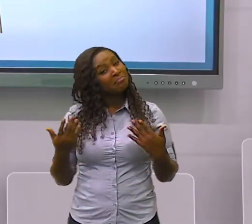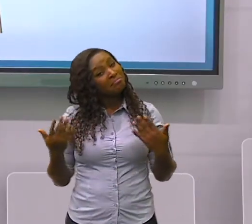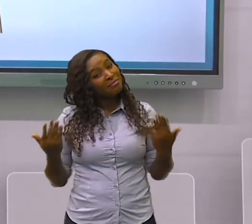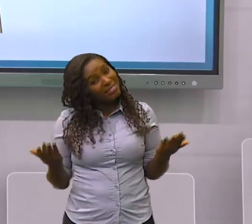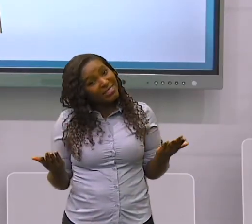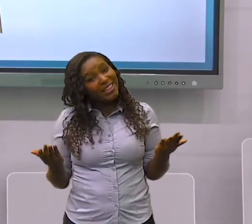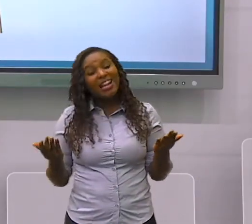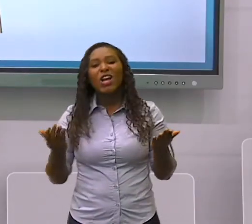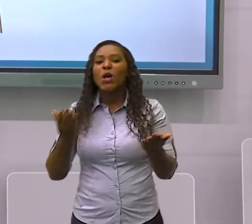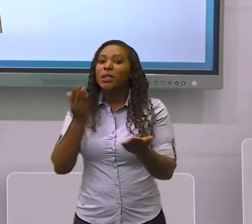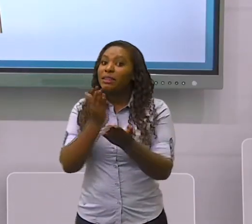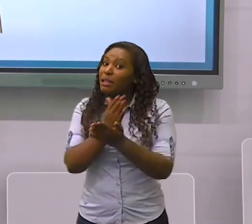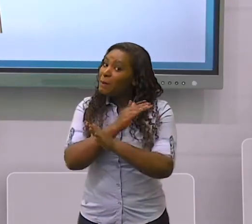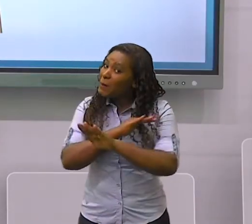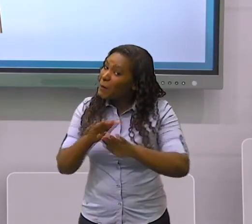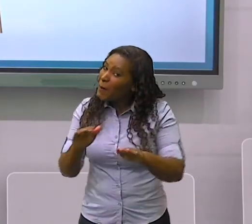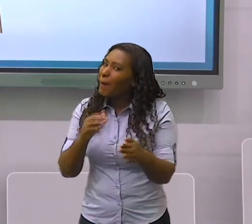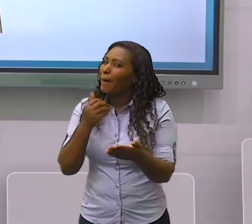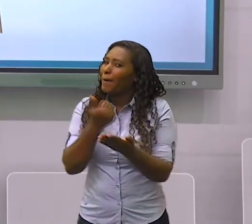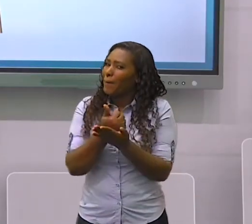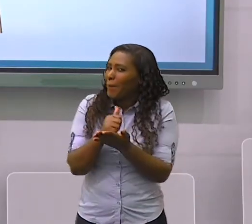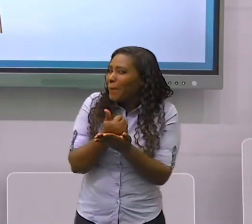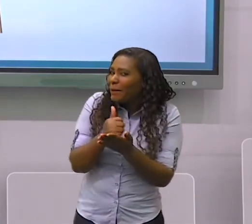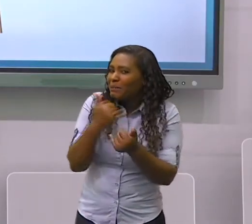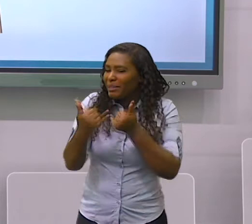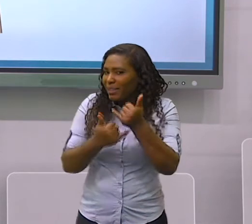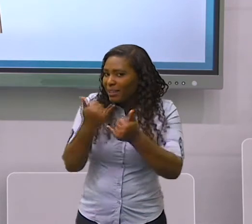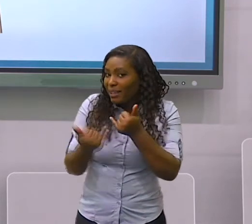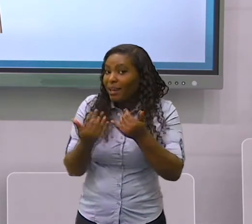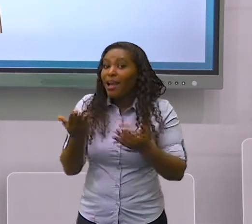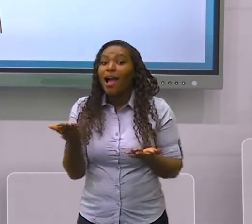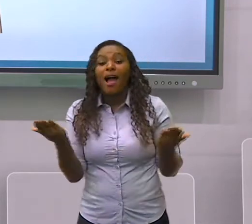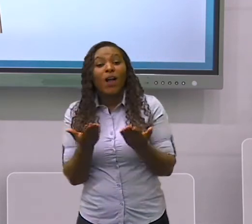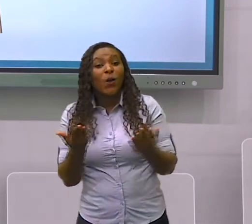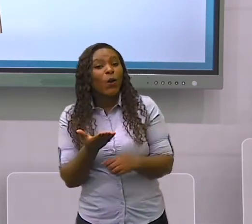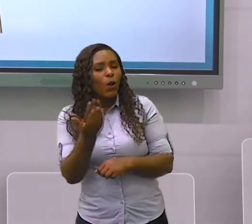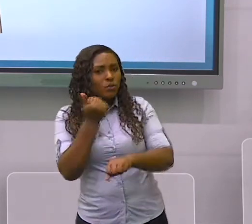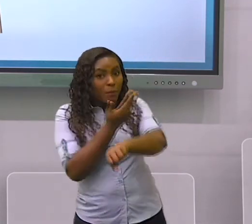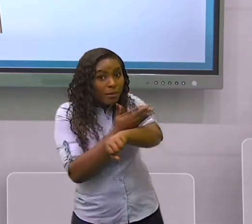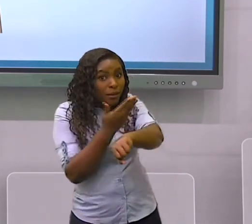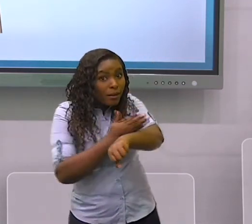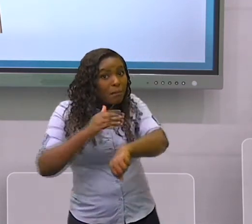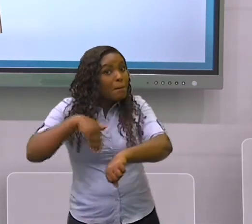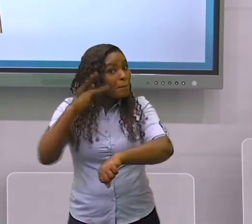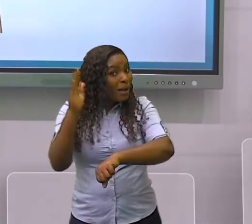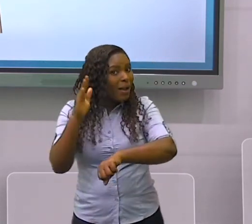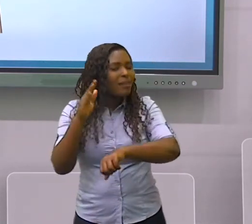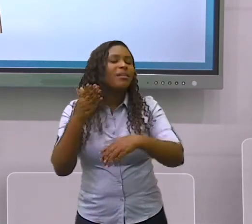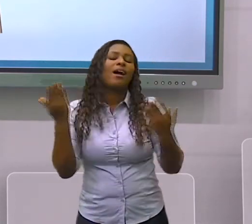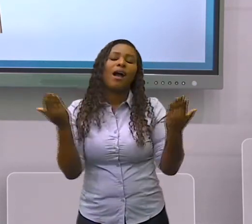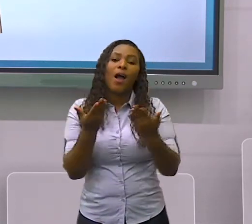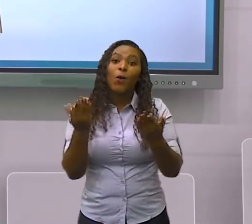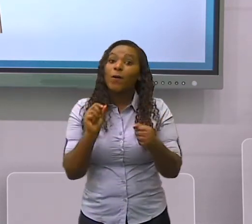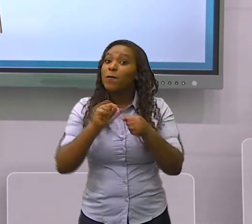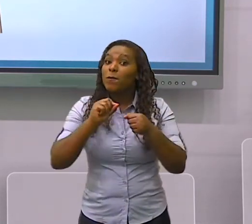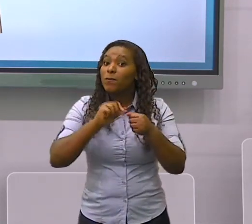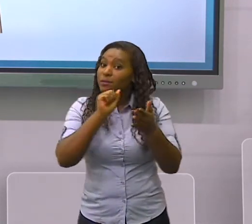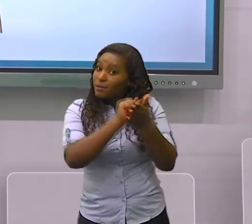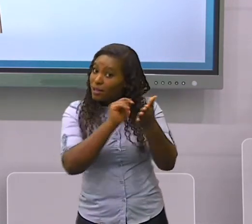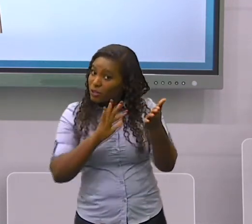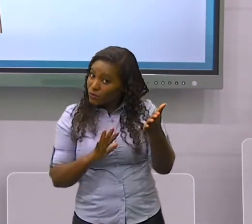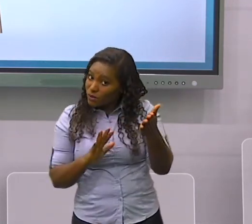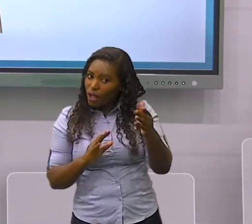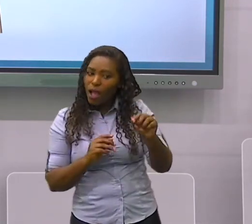Tendo terminado o quiz, nós vamos praticar mais um pouco, porém agora com algumas atividades que estarão para vocês na